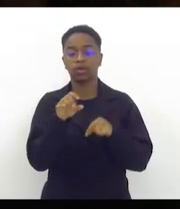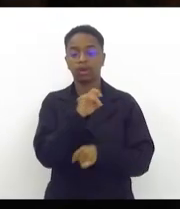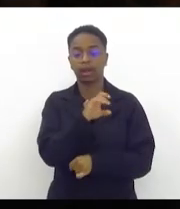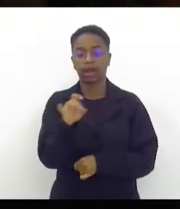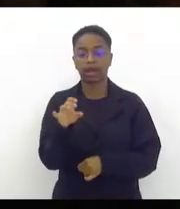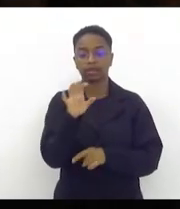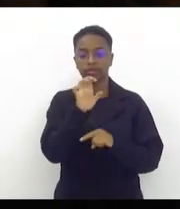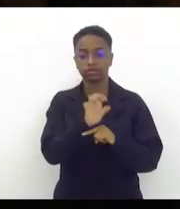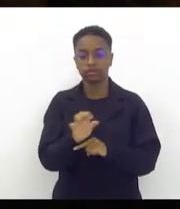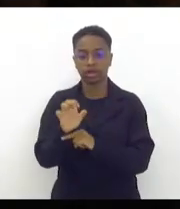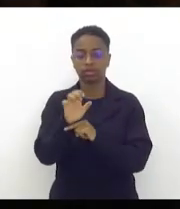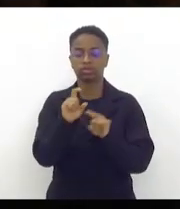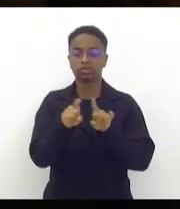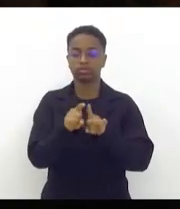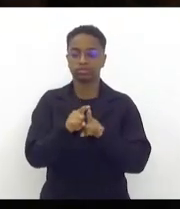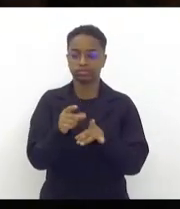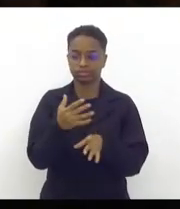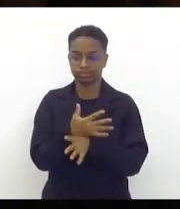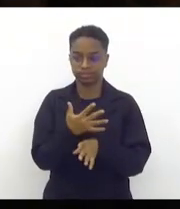municípios. Porque